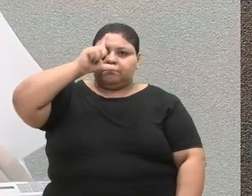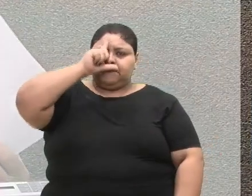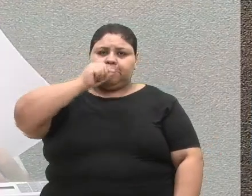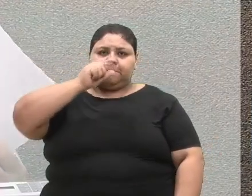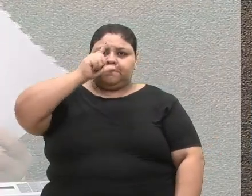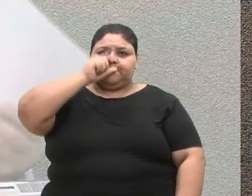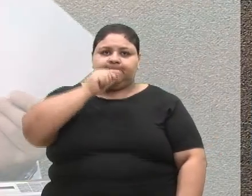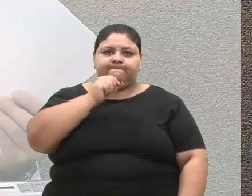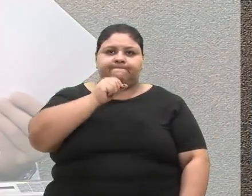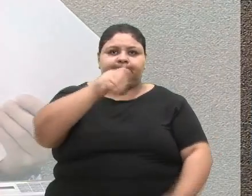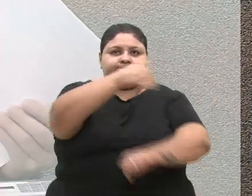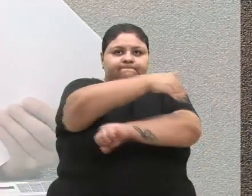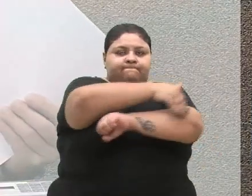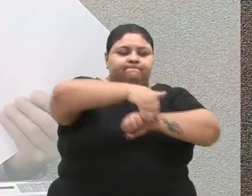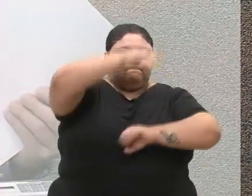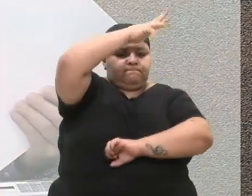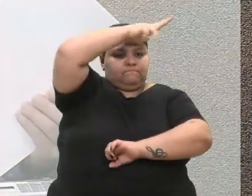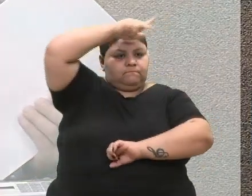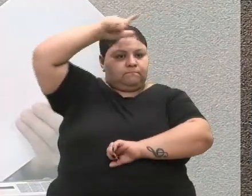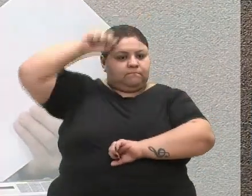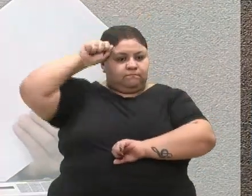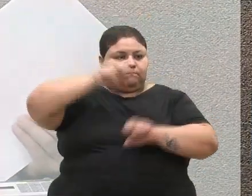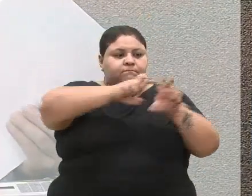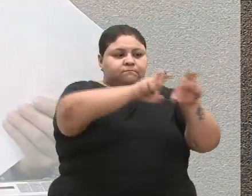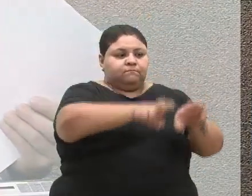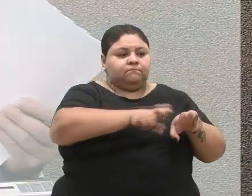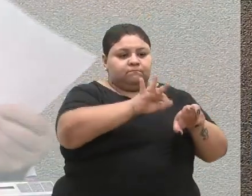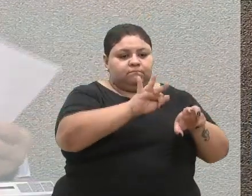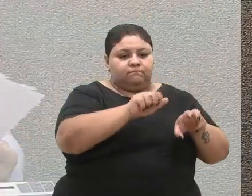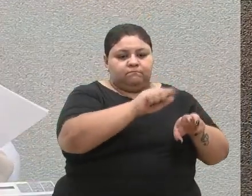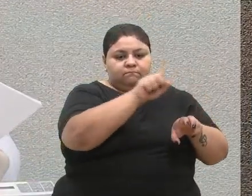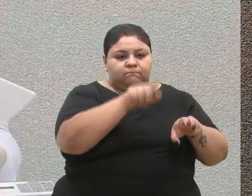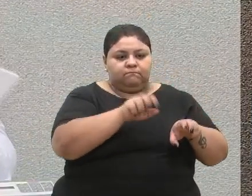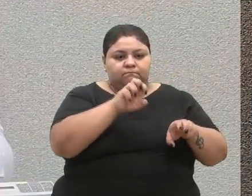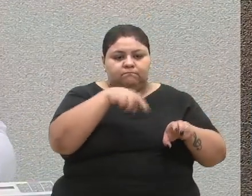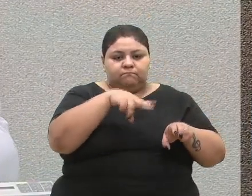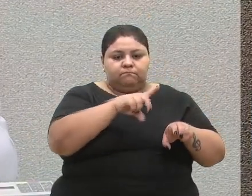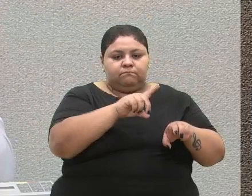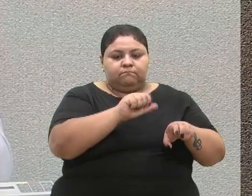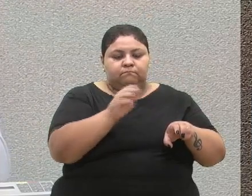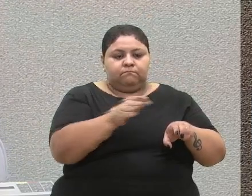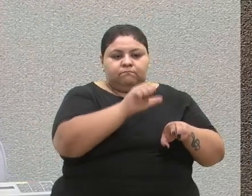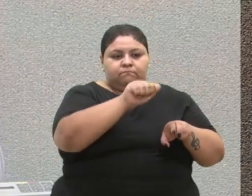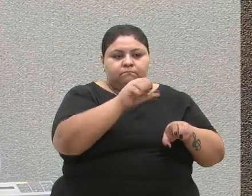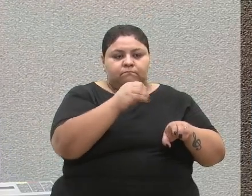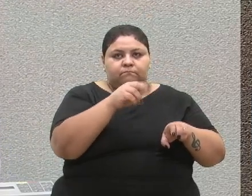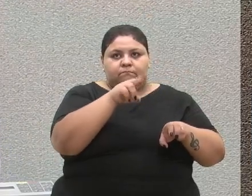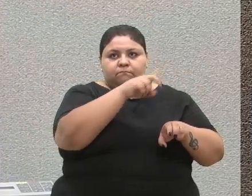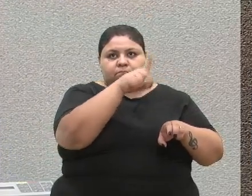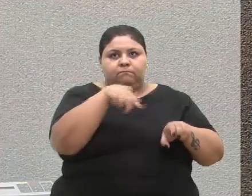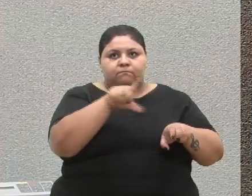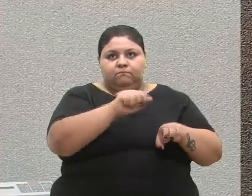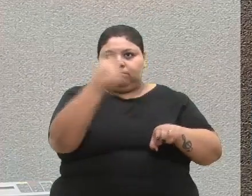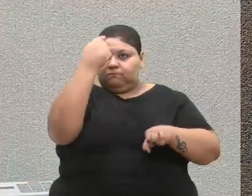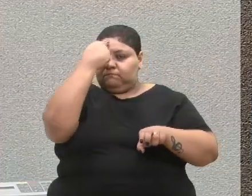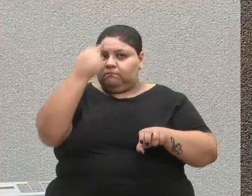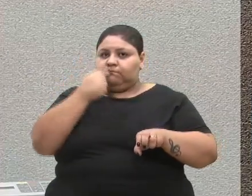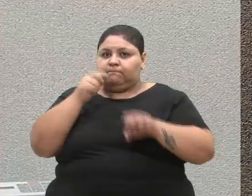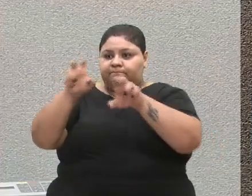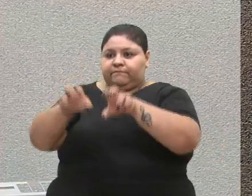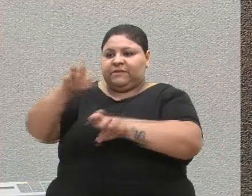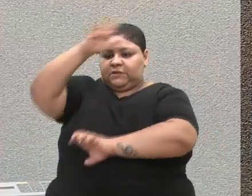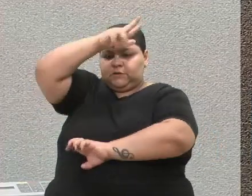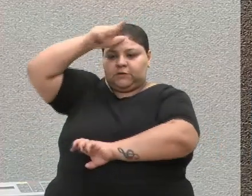denomina Via Pública Municipal do Distrito de Fazenda Souza, identificada como Estrada Municipal número